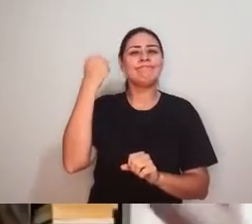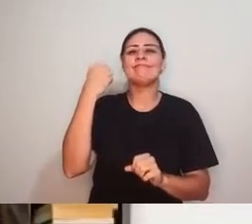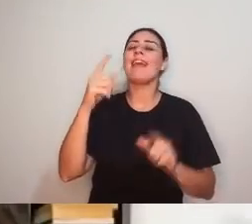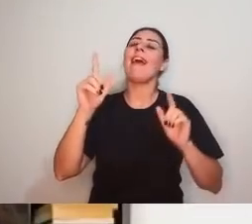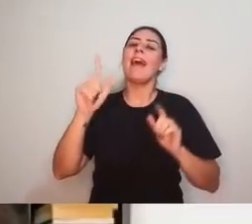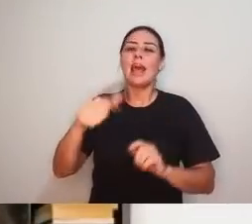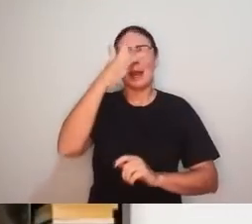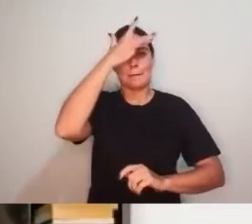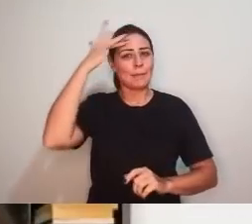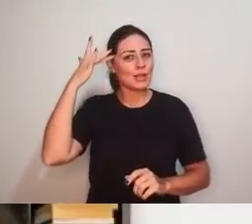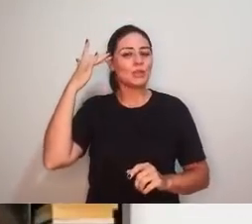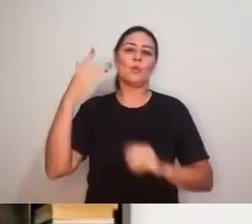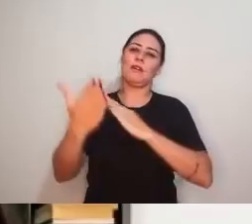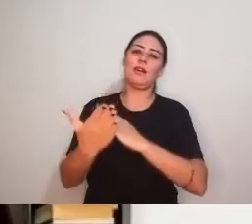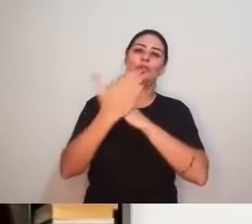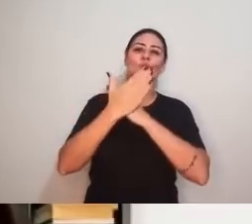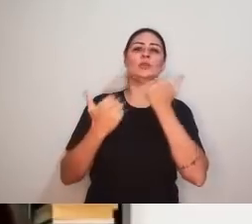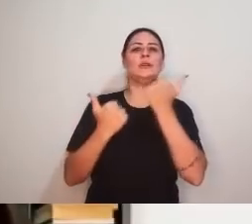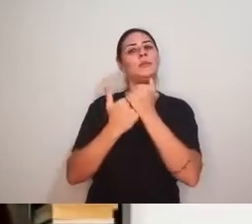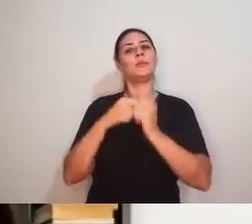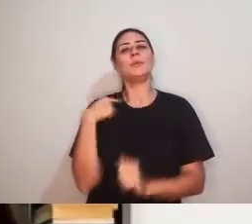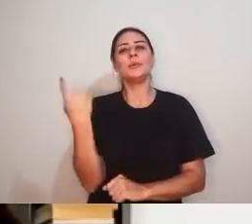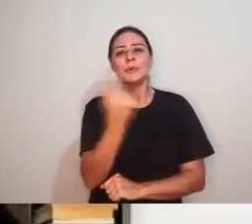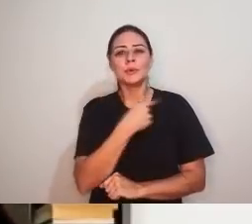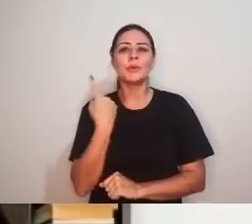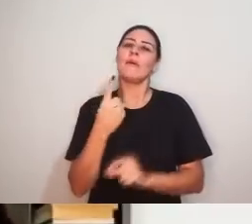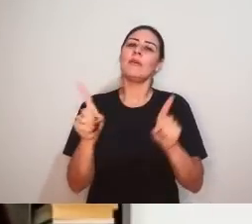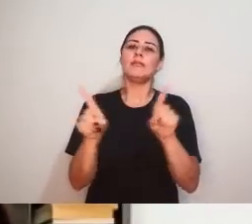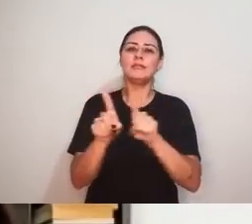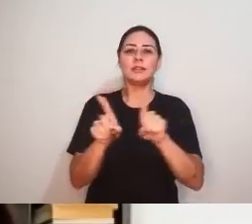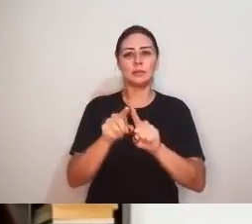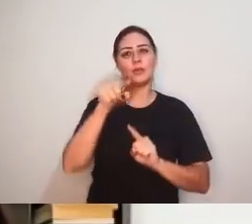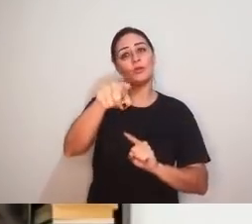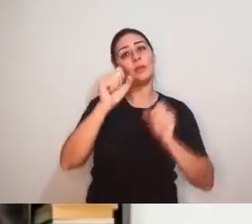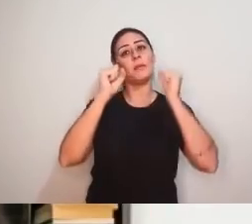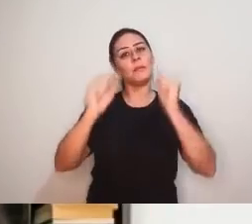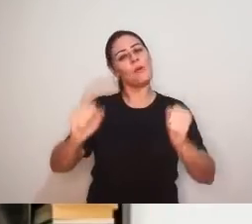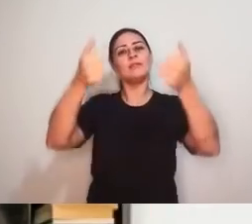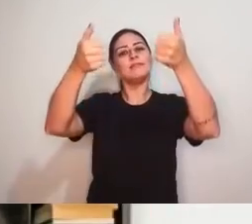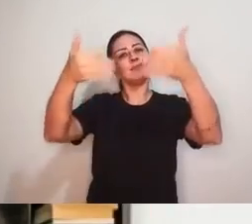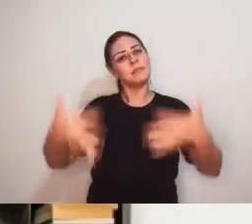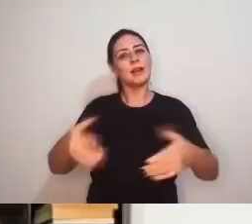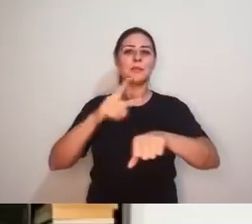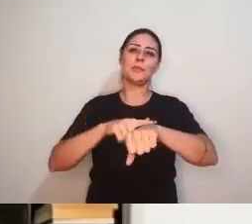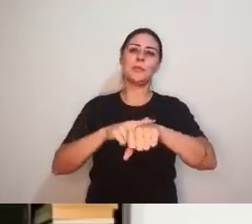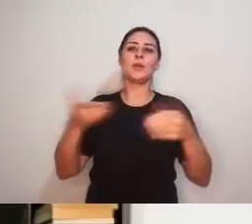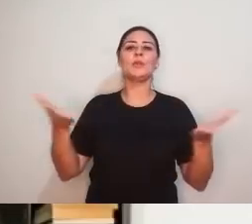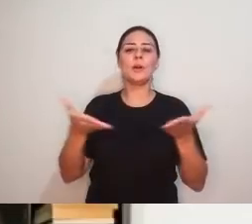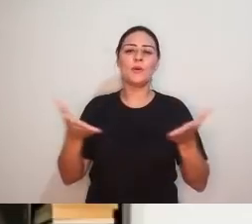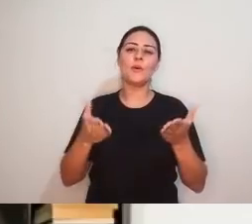e expressivo, né? É uma pessoa que vem aí a contribuir conosco, e para que o senhor também possa proferir a sua